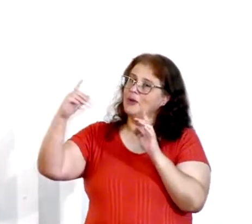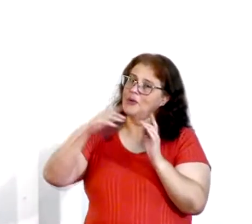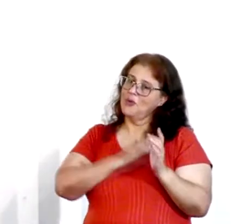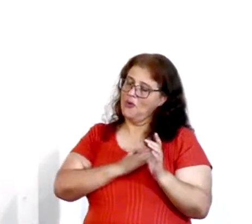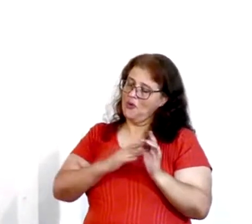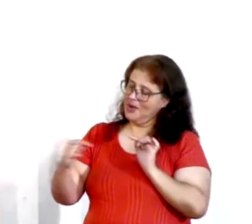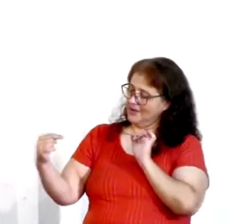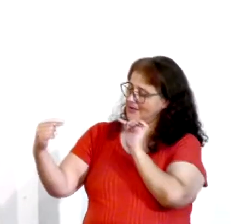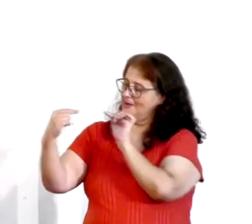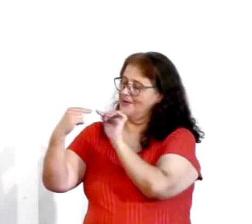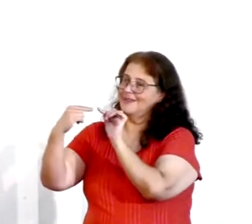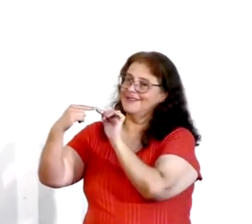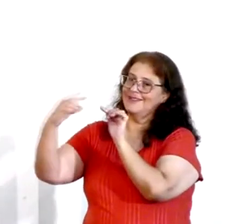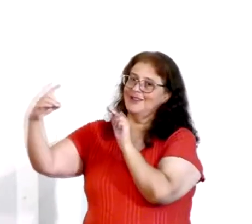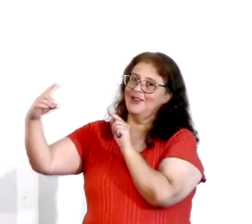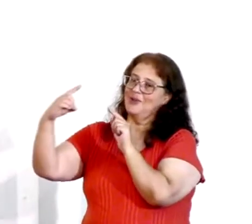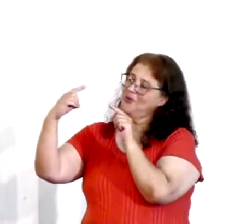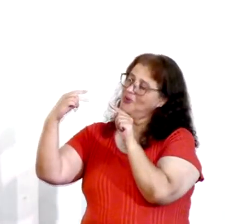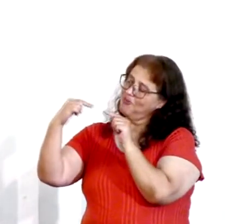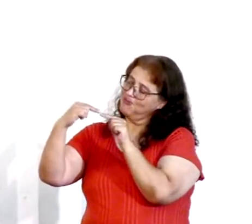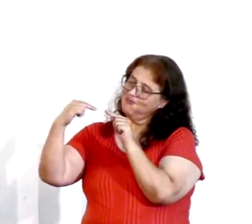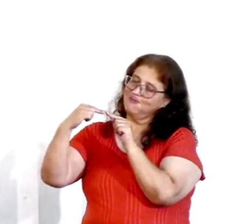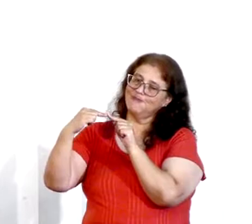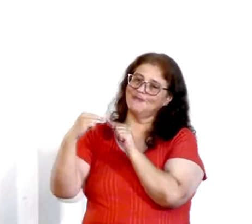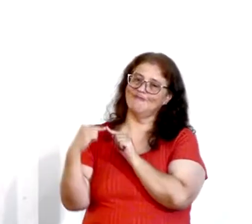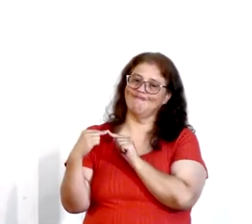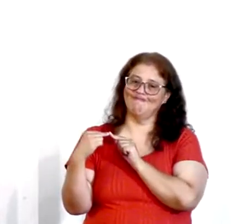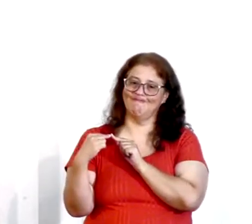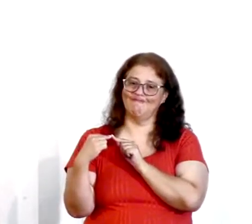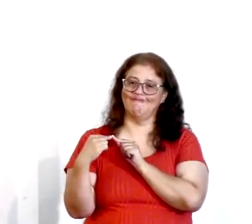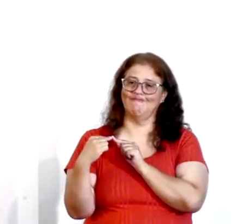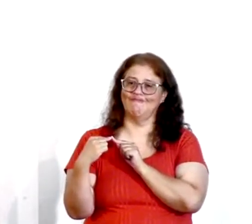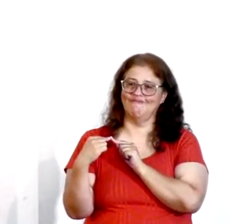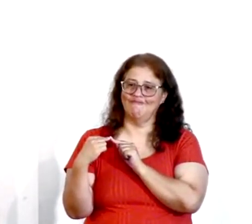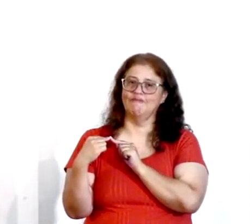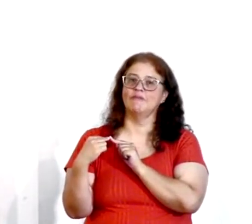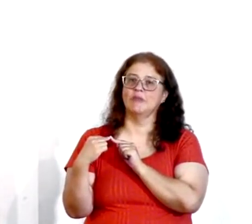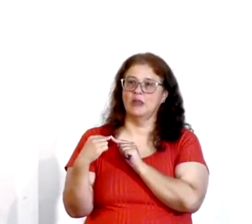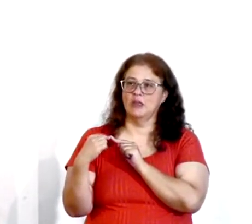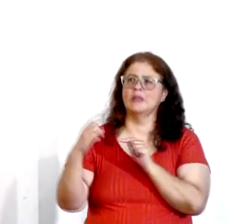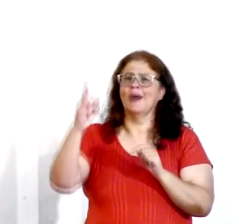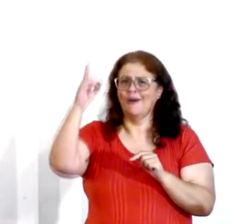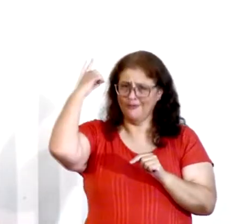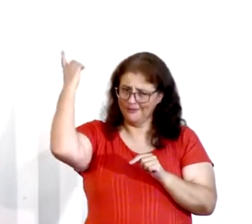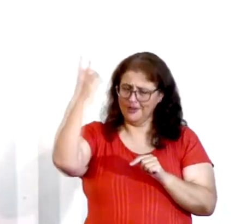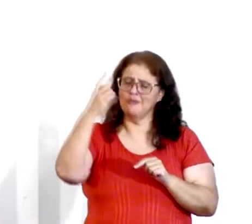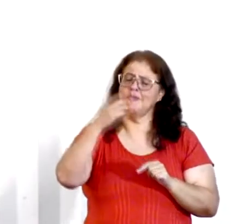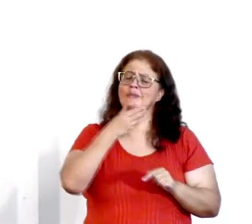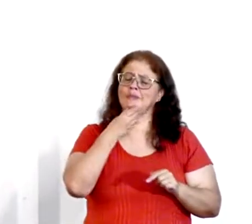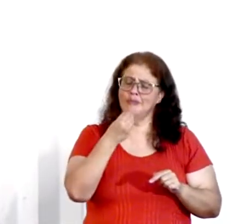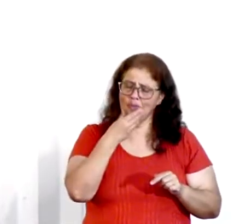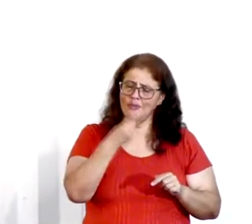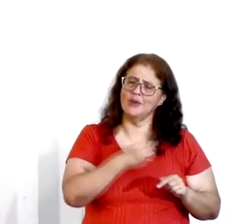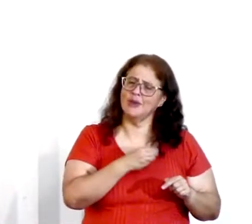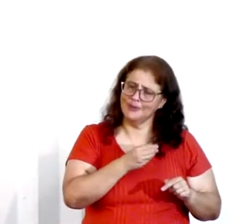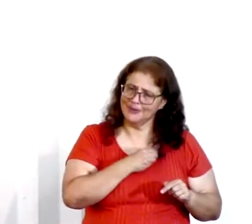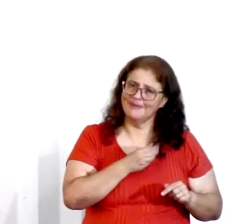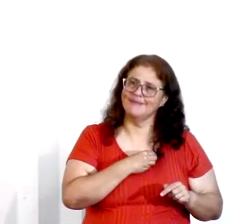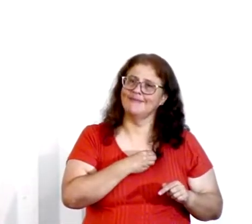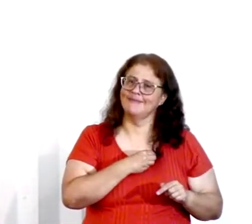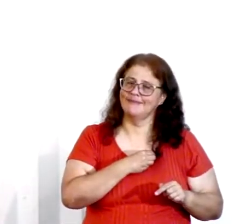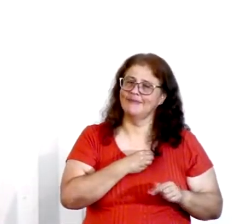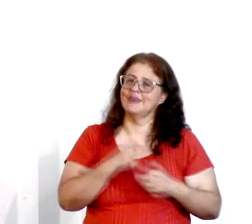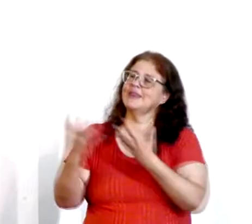era perfeito, porque ele não era. Ele era um pecador, ele foi um pecador alcançado pela graça divina.